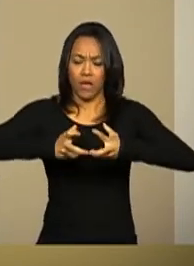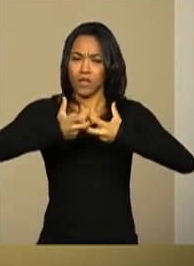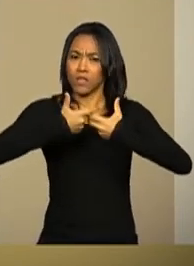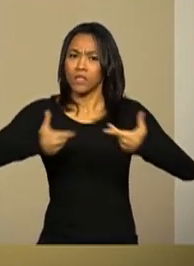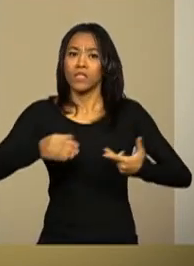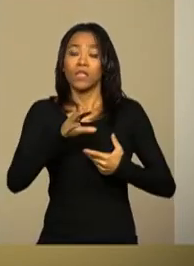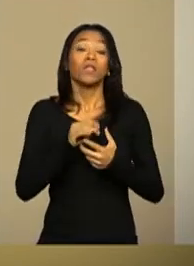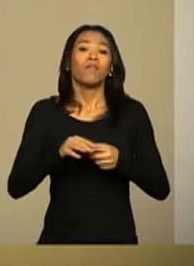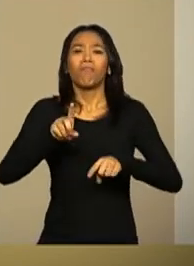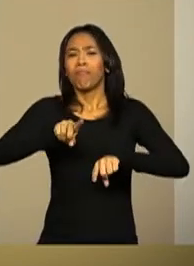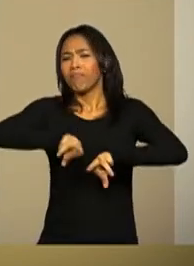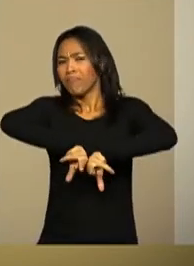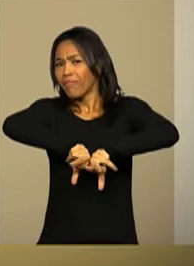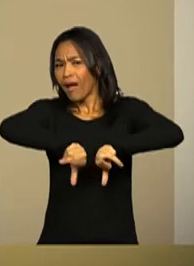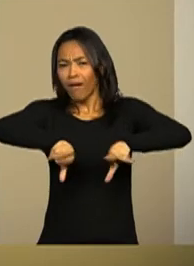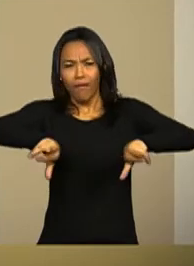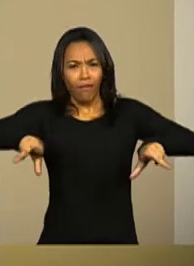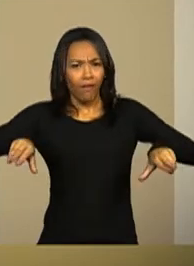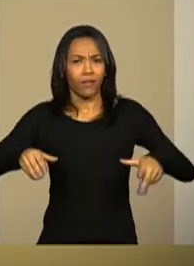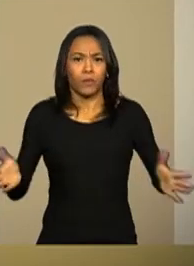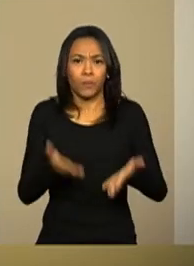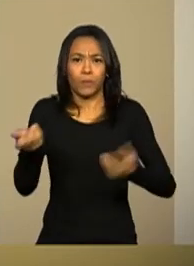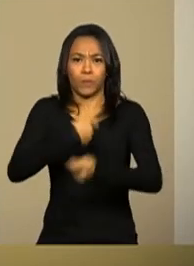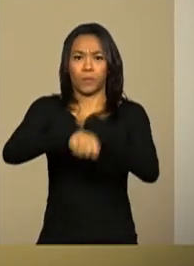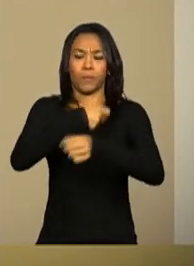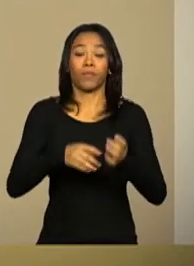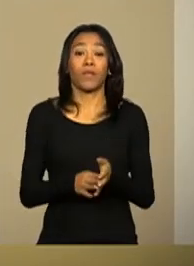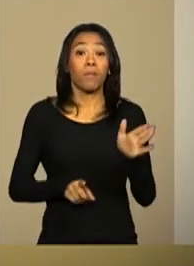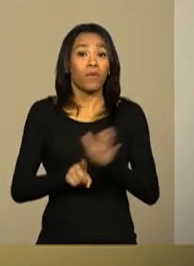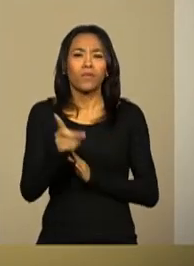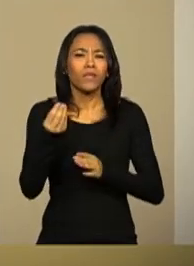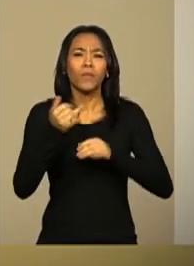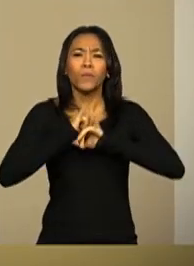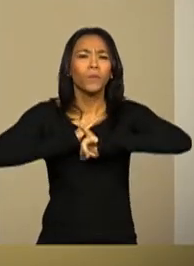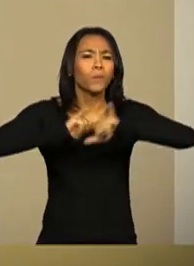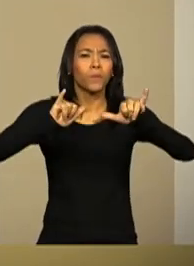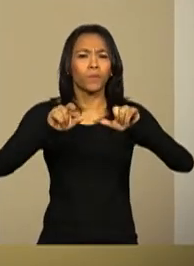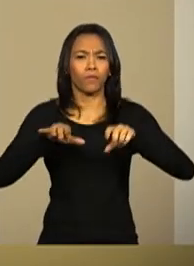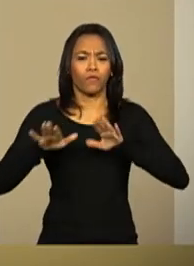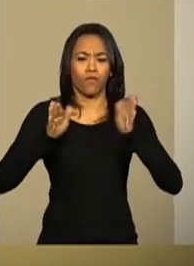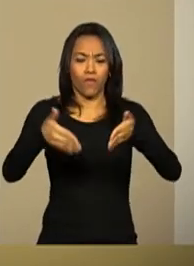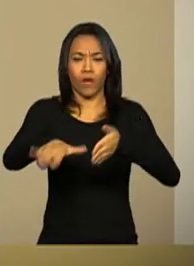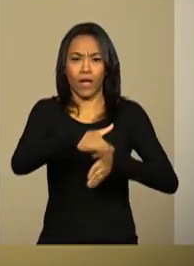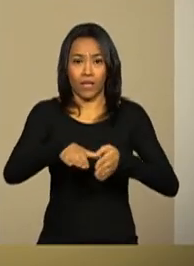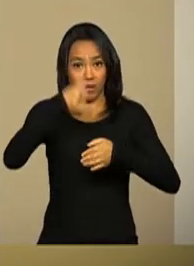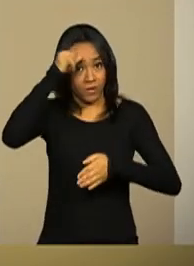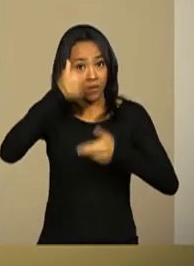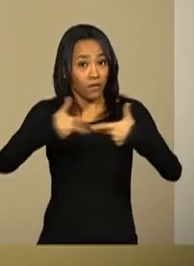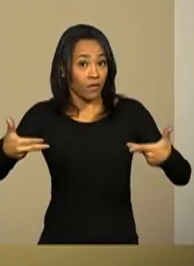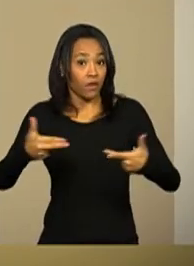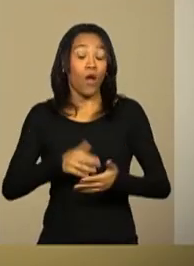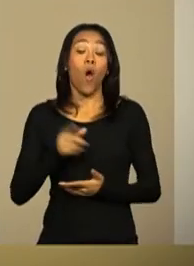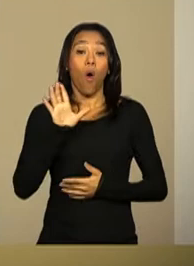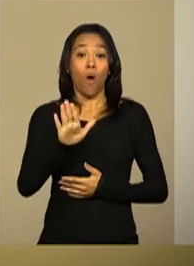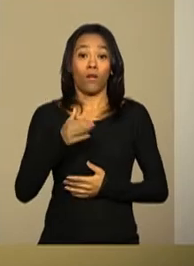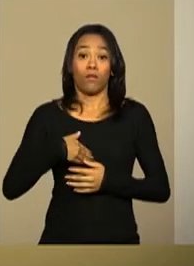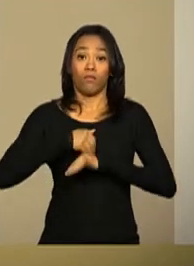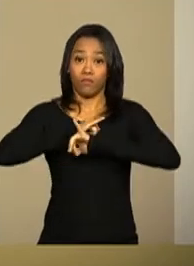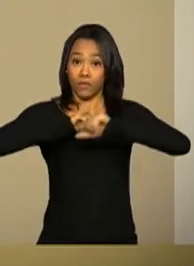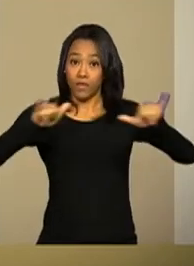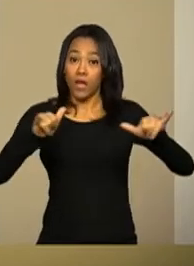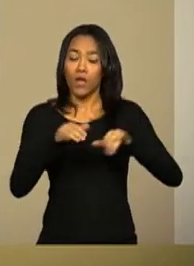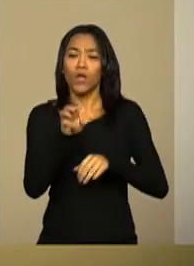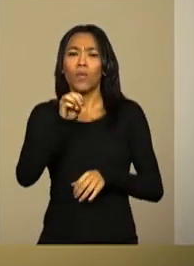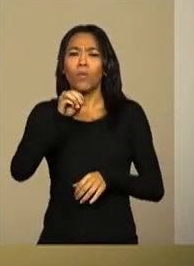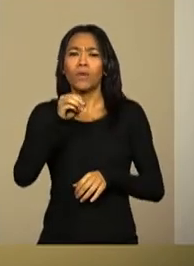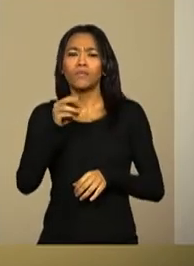insumos movimenta a economia local e o ser uma das novidades do plano agrícola e